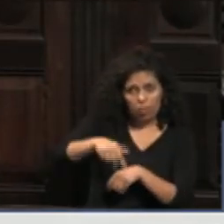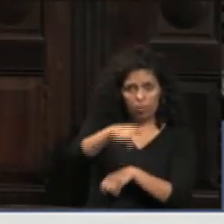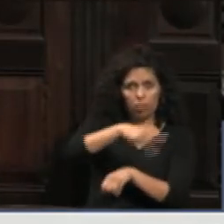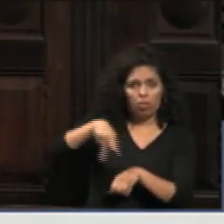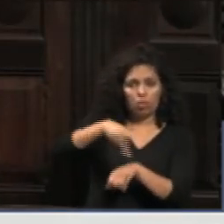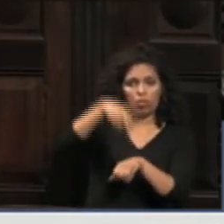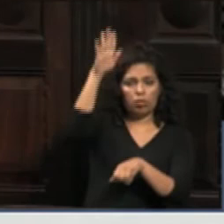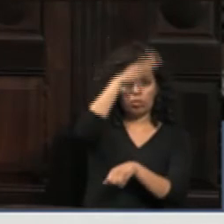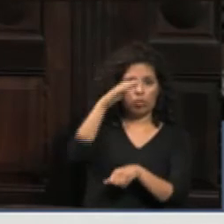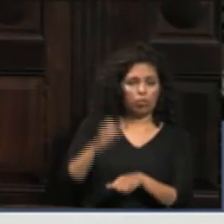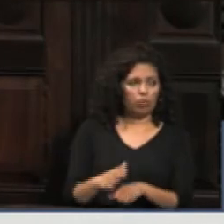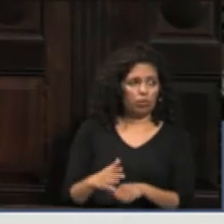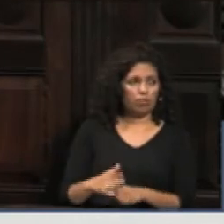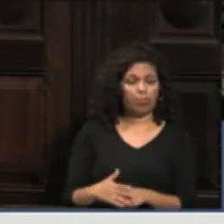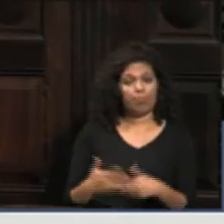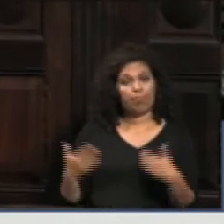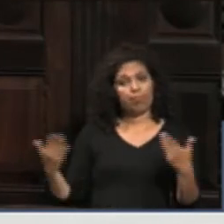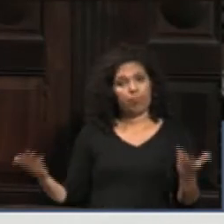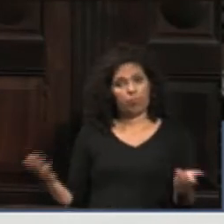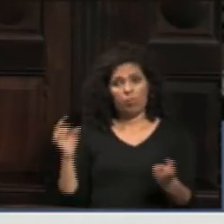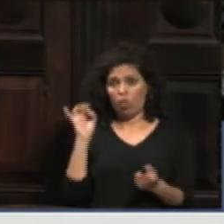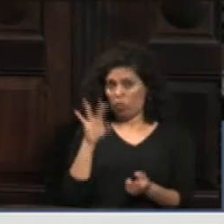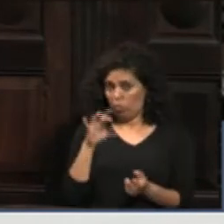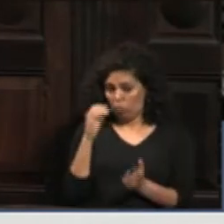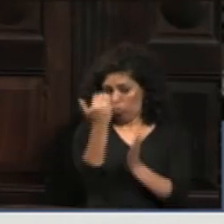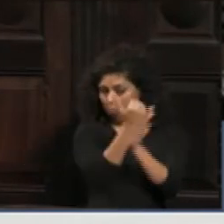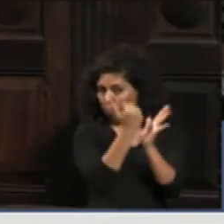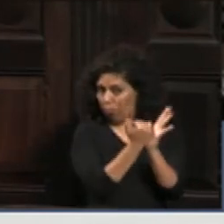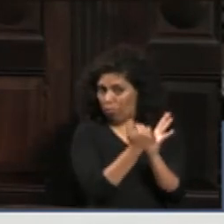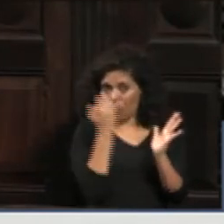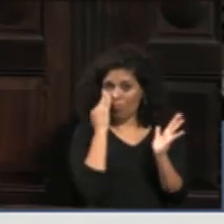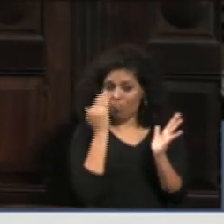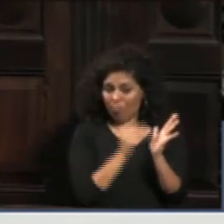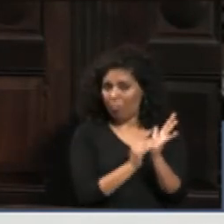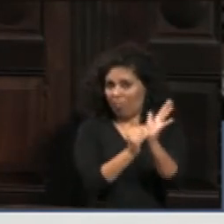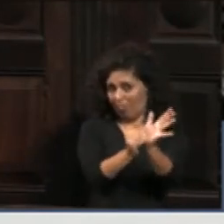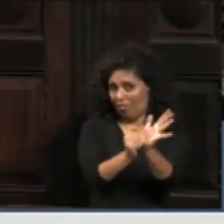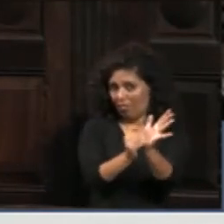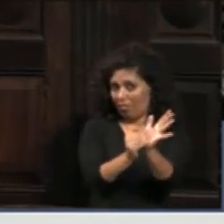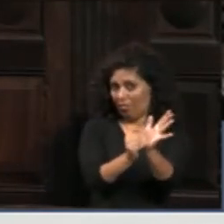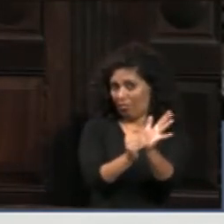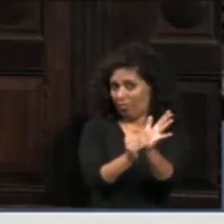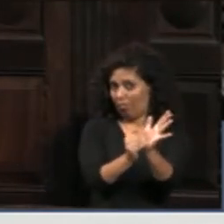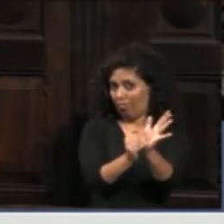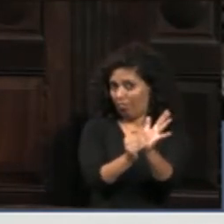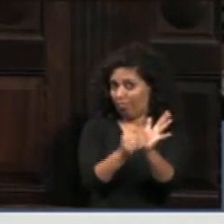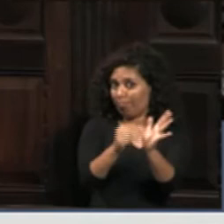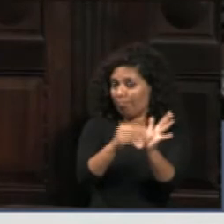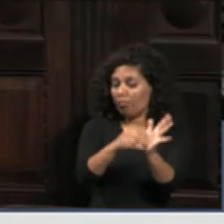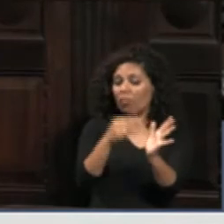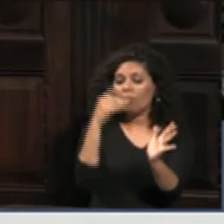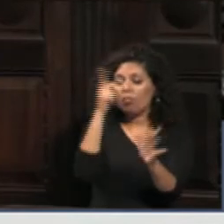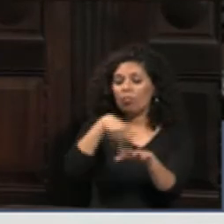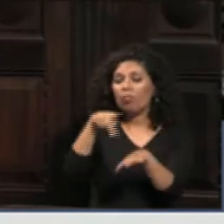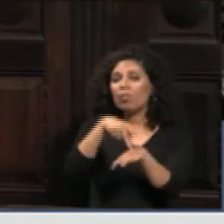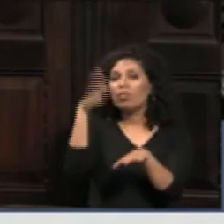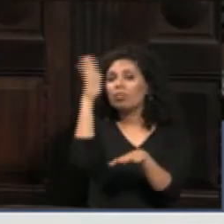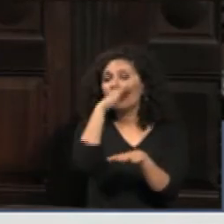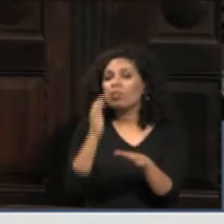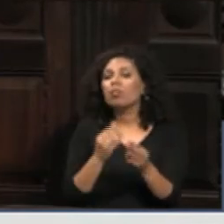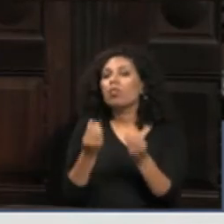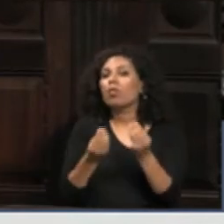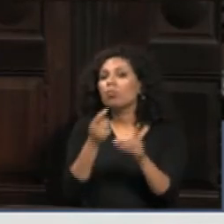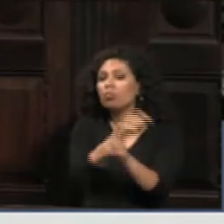isto daí, por si só, já dá a dimensão da fratura